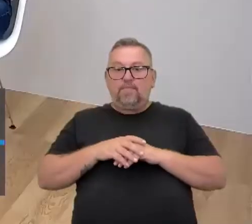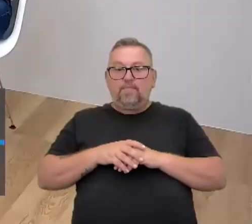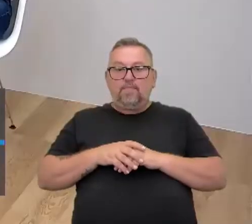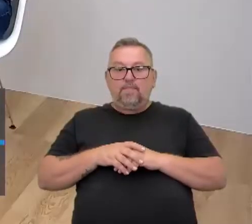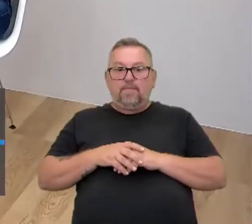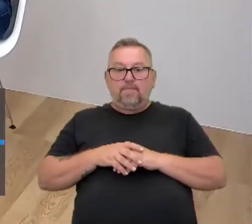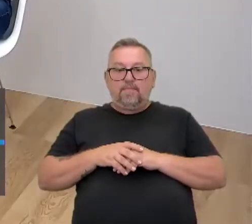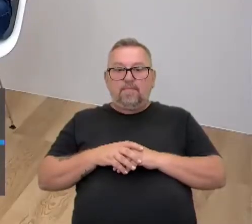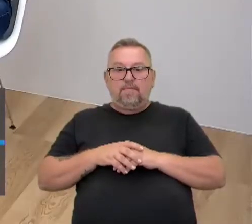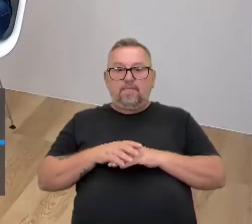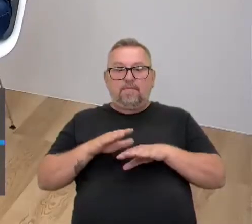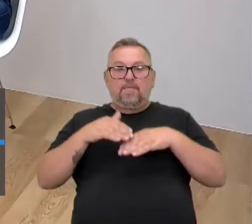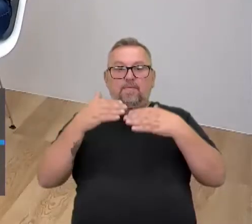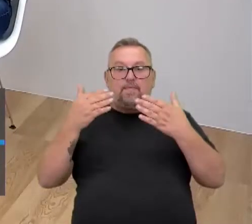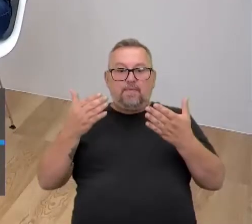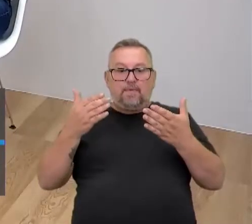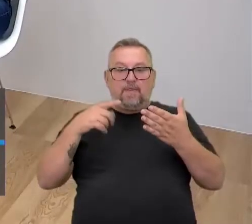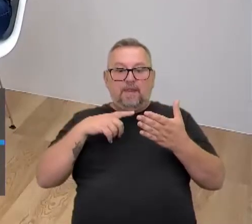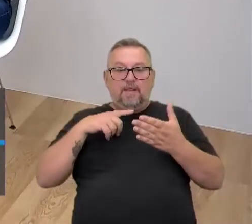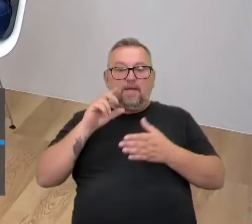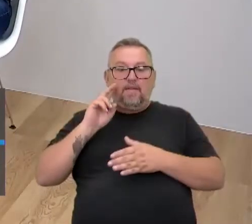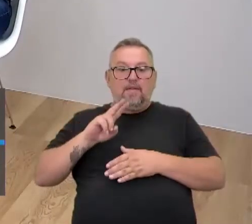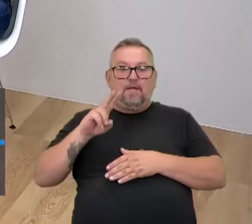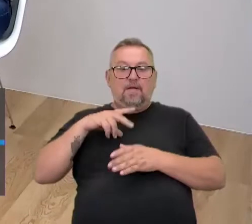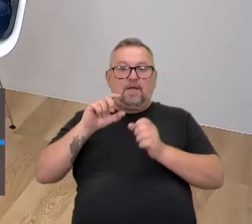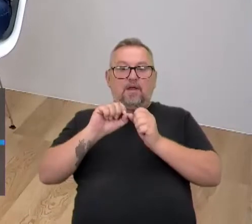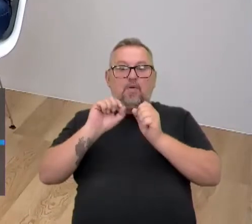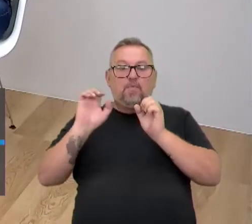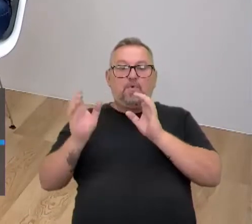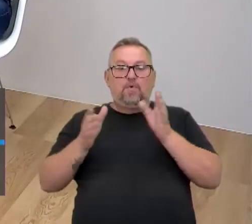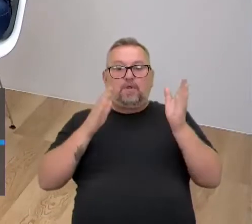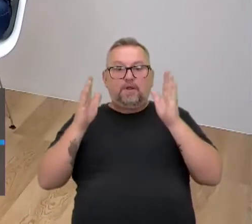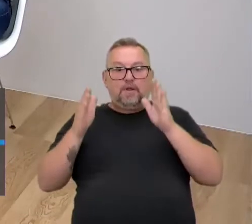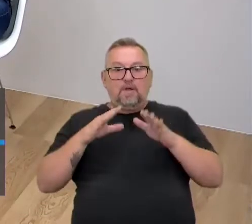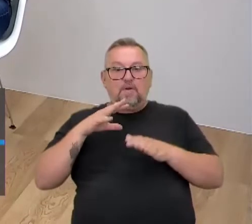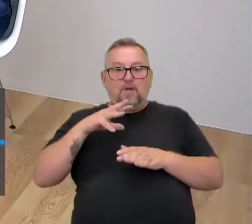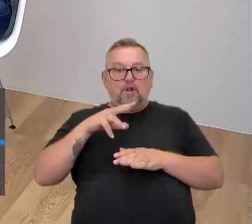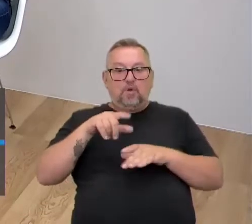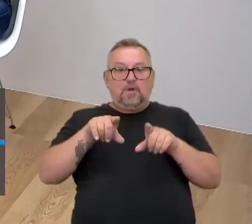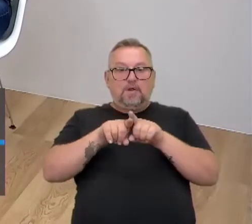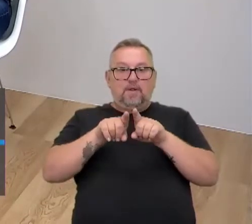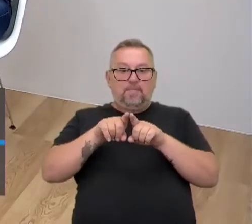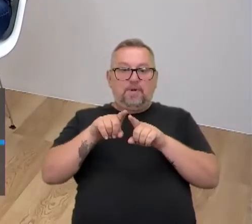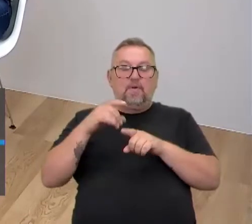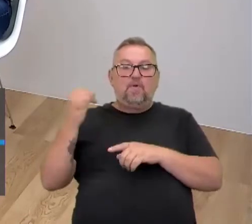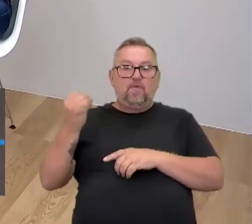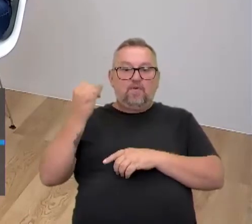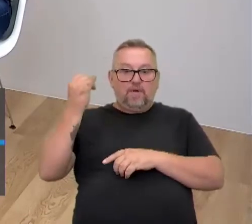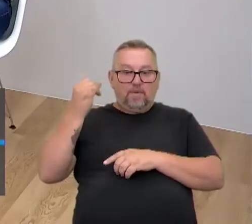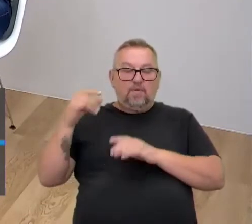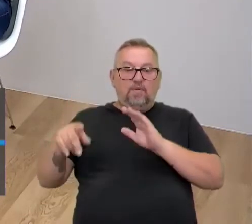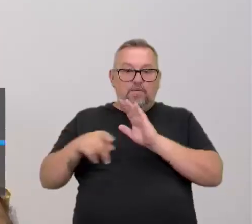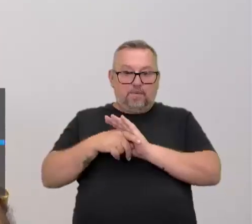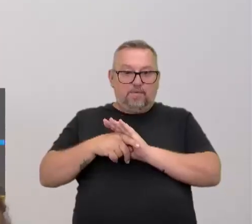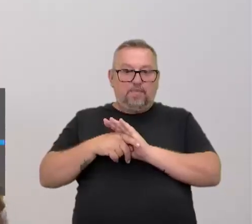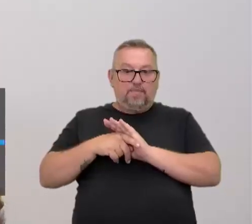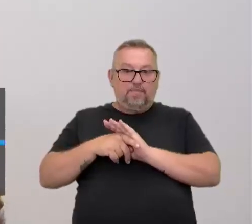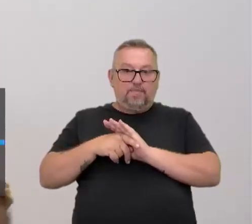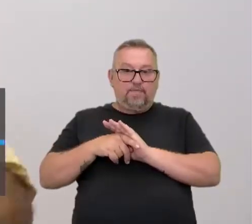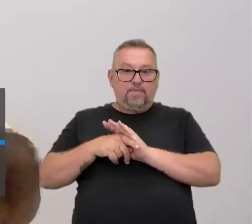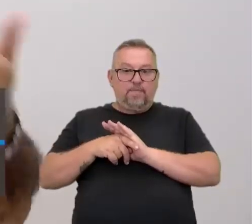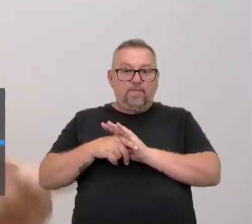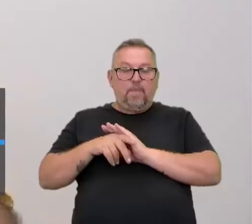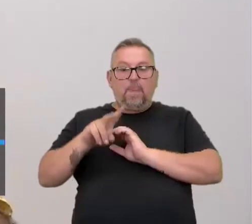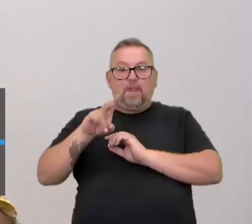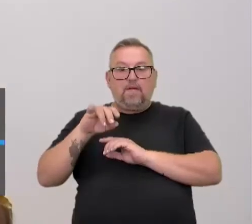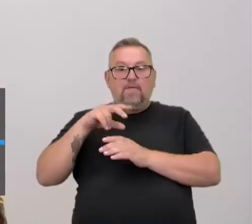boca dele. Então vende-se uma ideia de que a produtividade, acima de tudo, como um valor em si mesmo, que